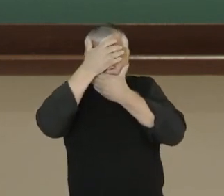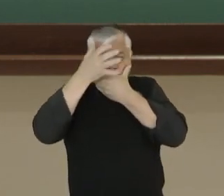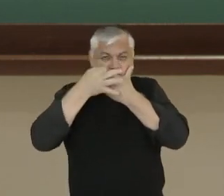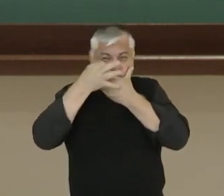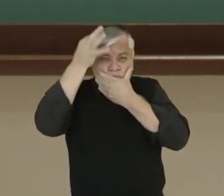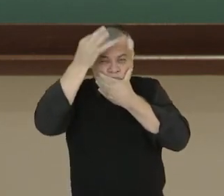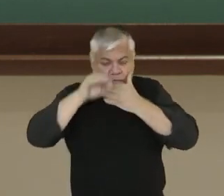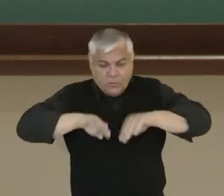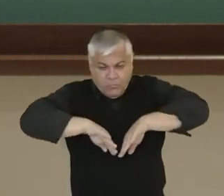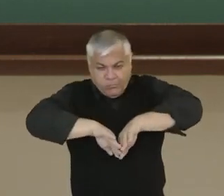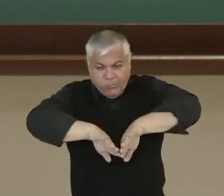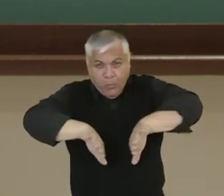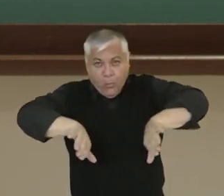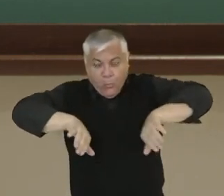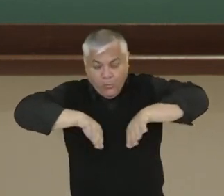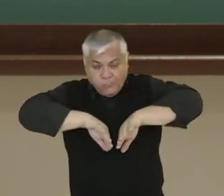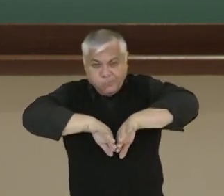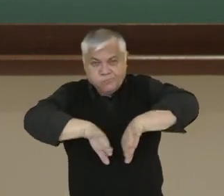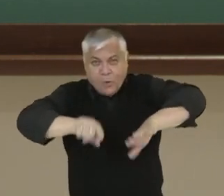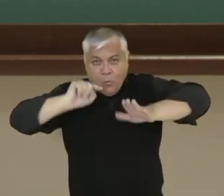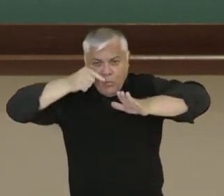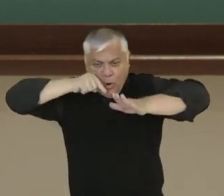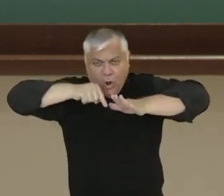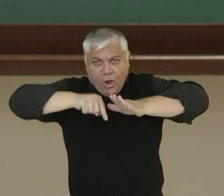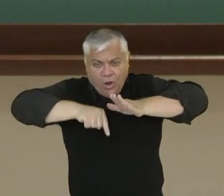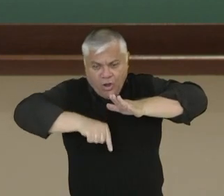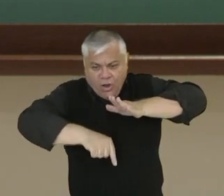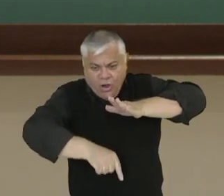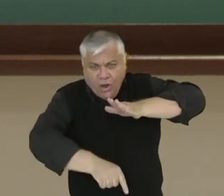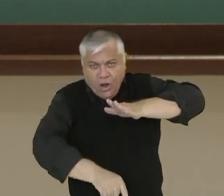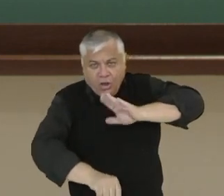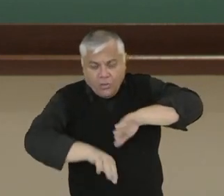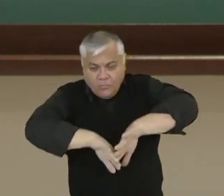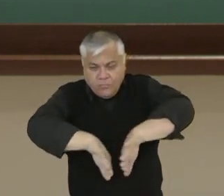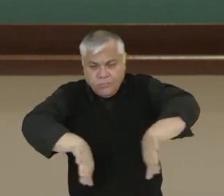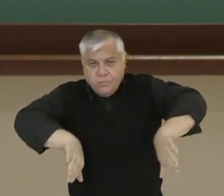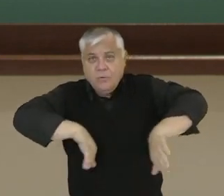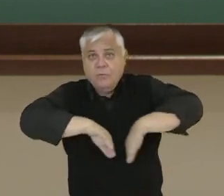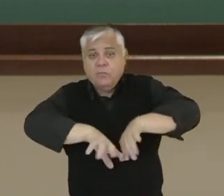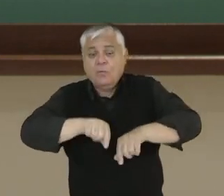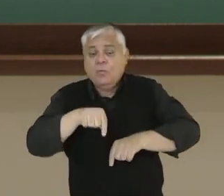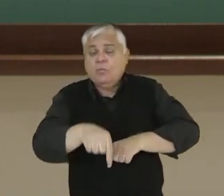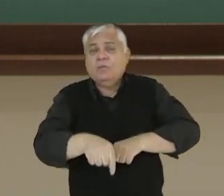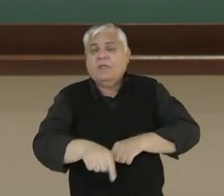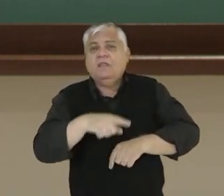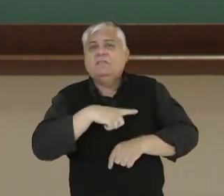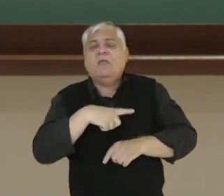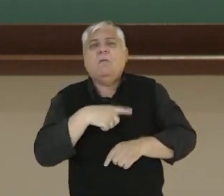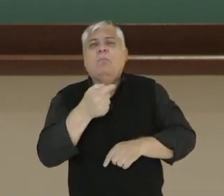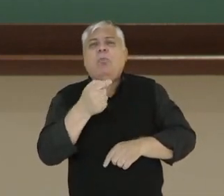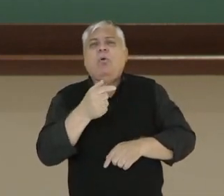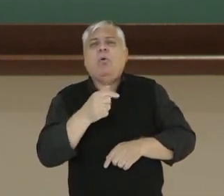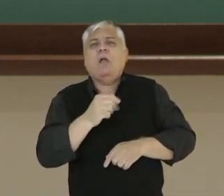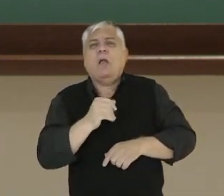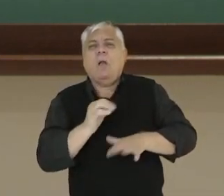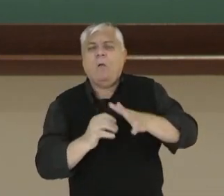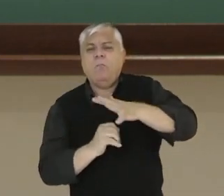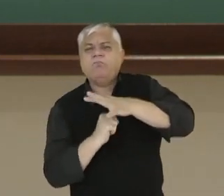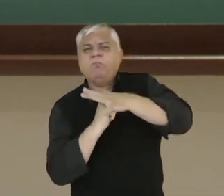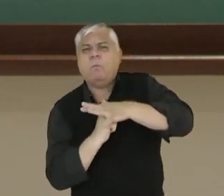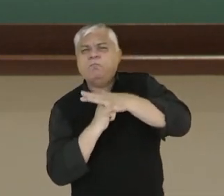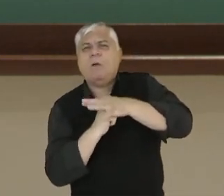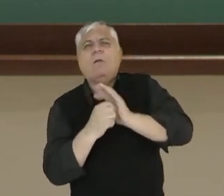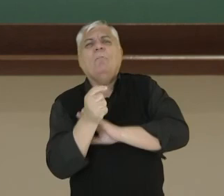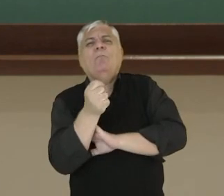profundidade. Embora, quanto maior a profundidade, maior a velocidade, você tem ali pouca variação de pressão.